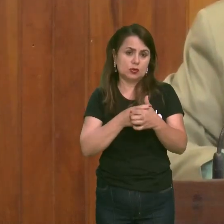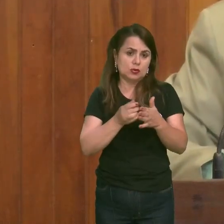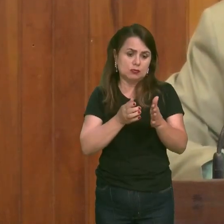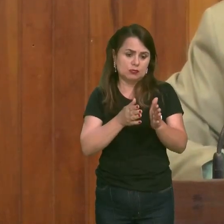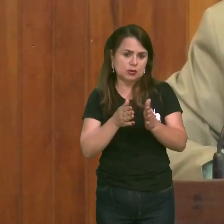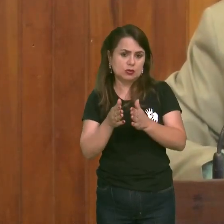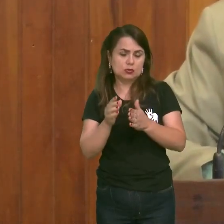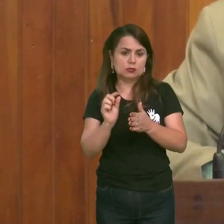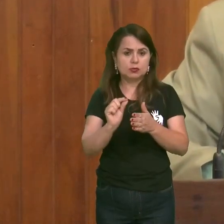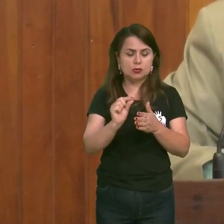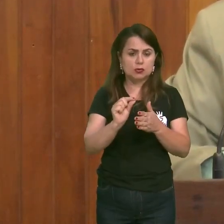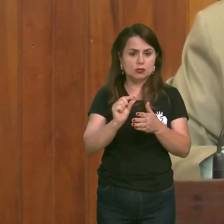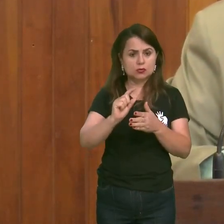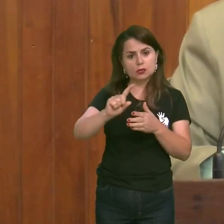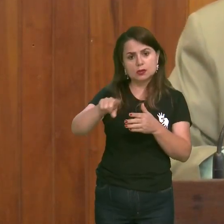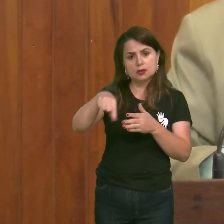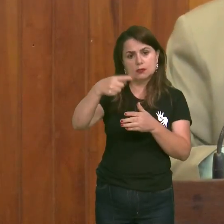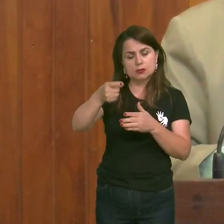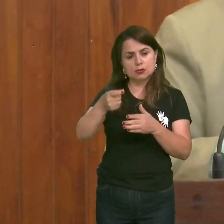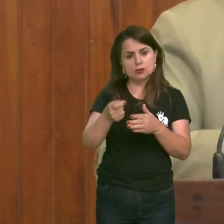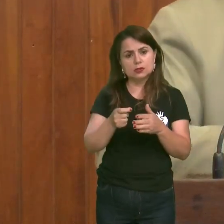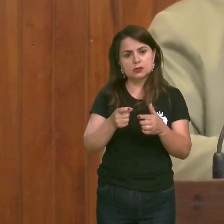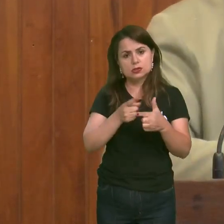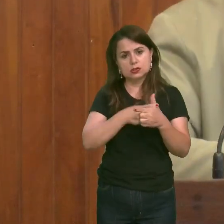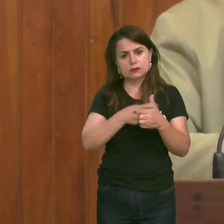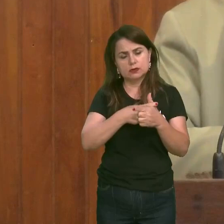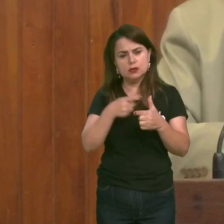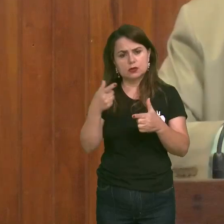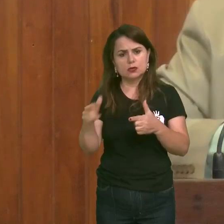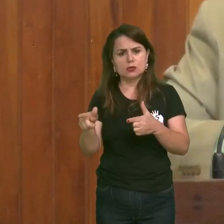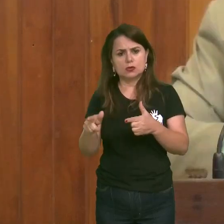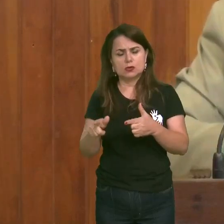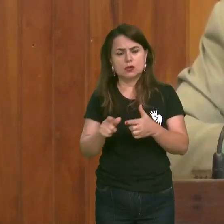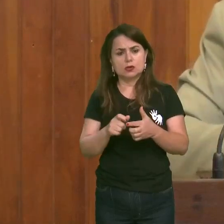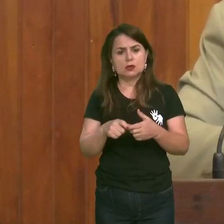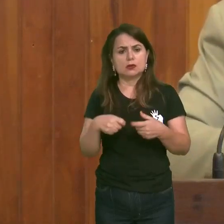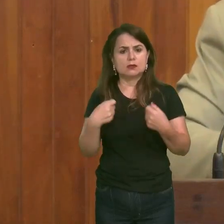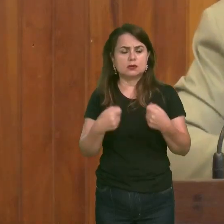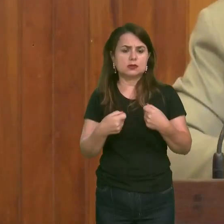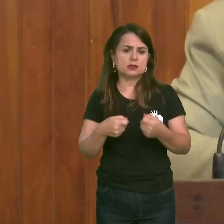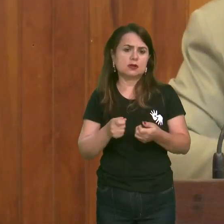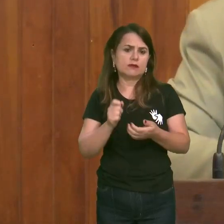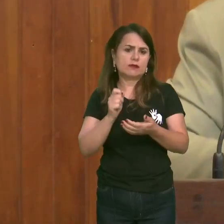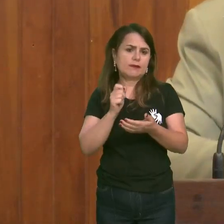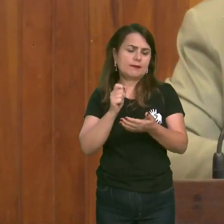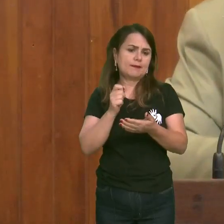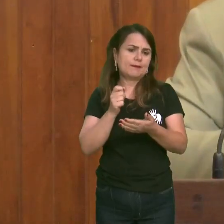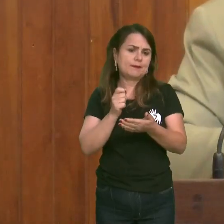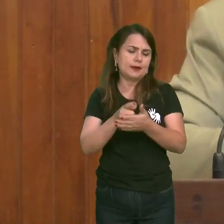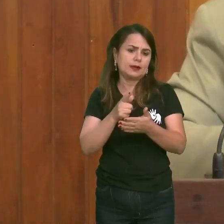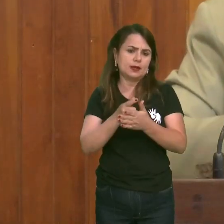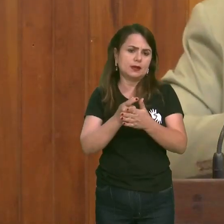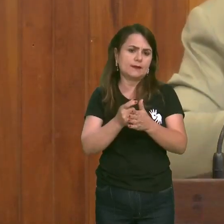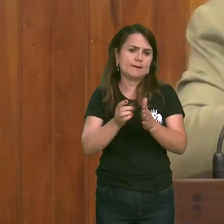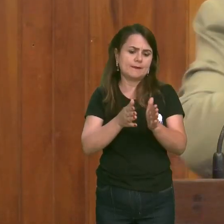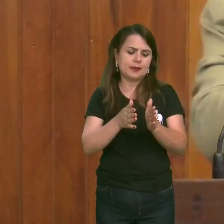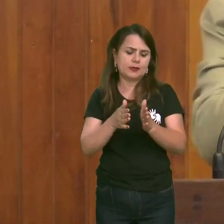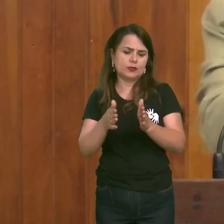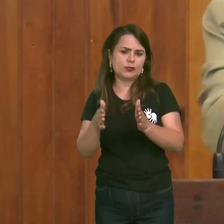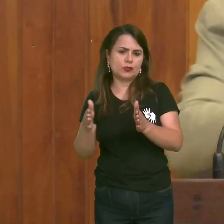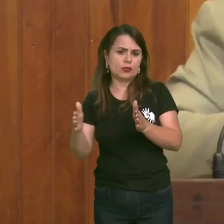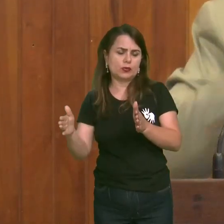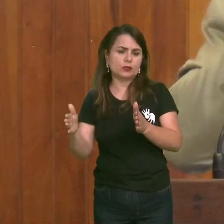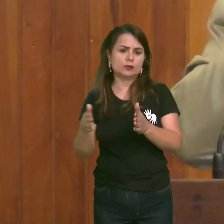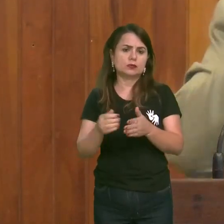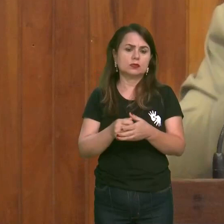949 milhões de dívida fundada Ou seja a dívida para pagar de de longo prazo crédito